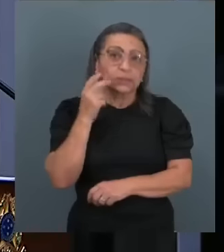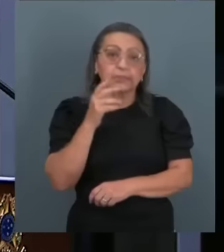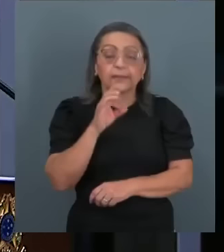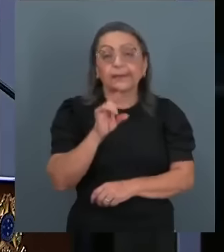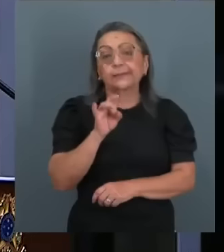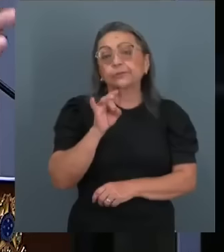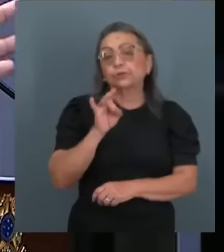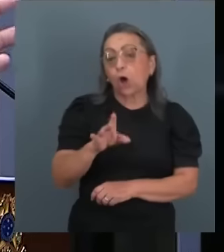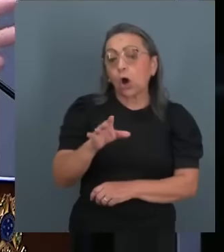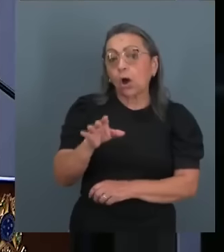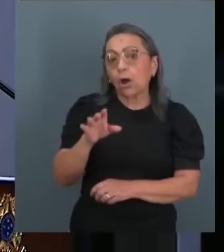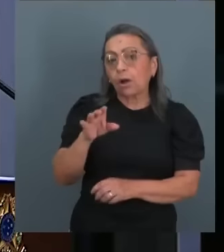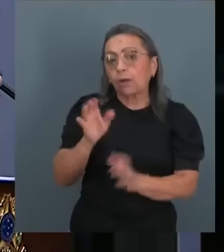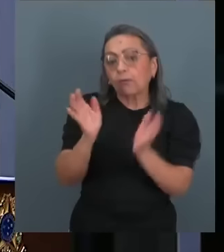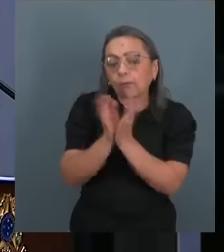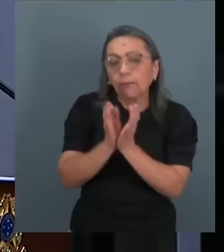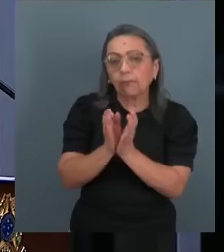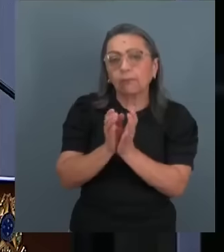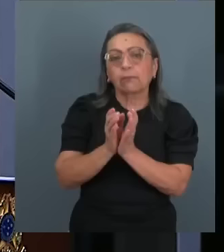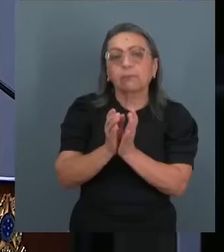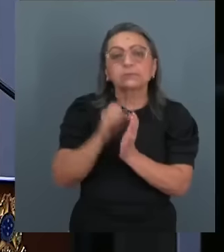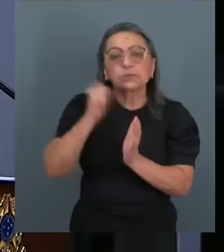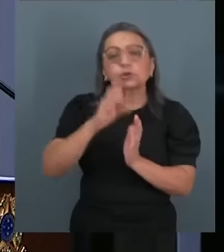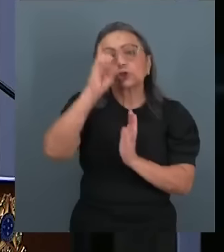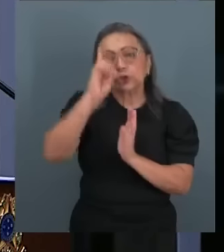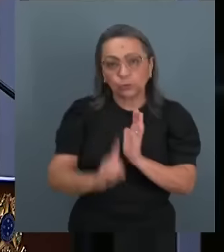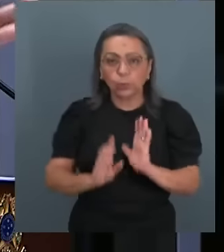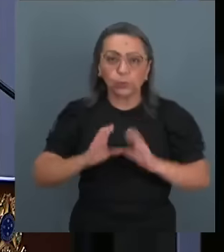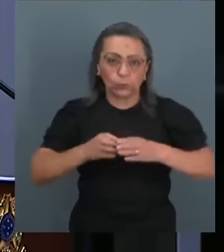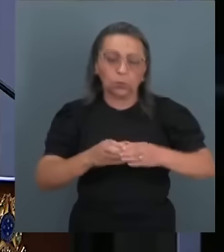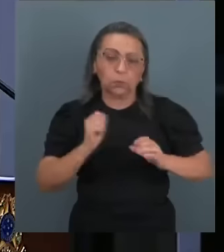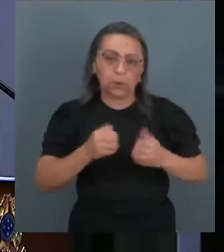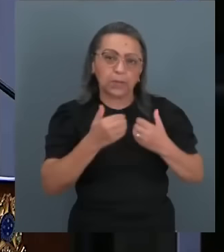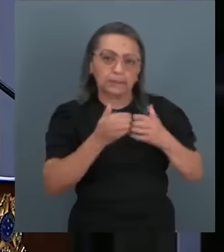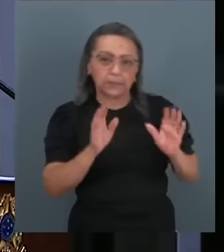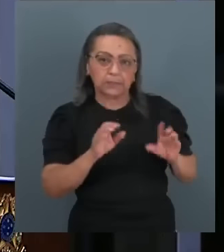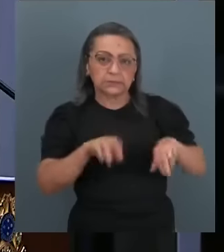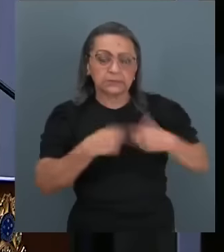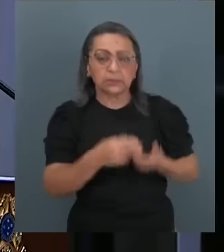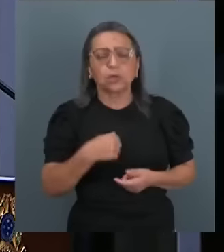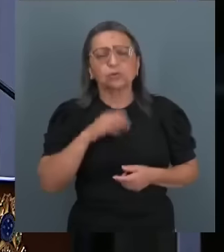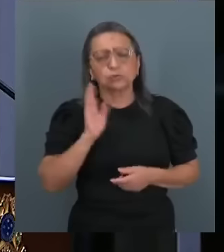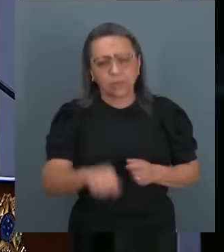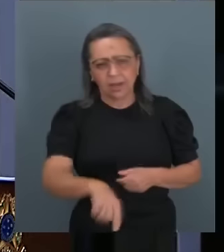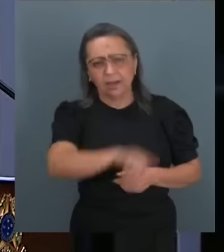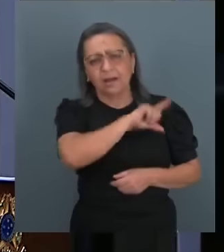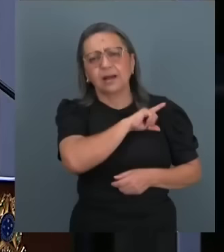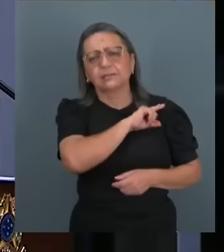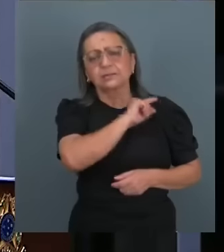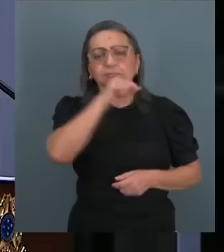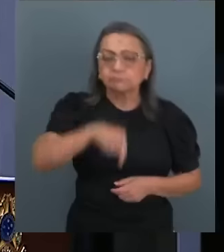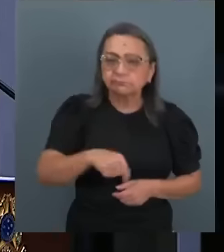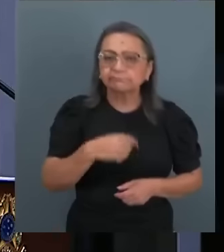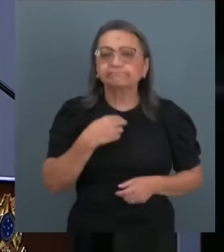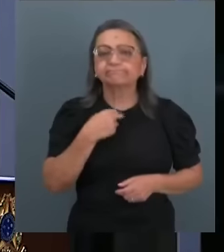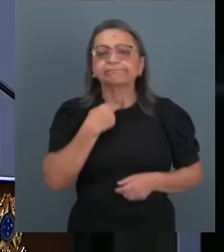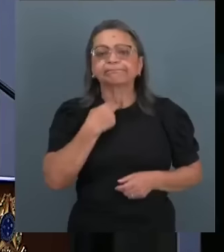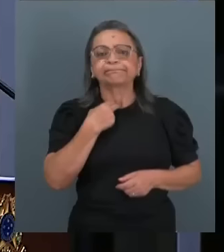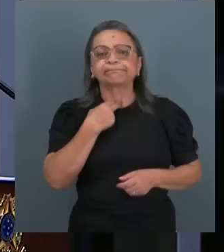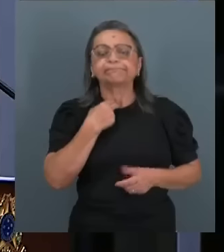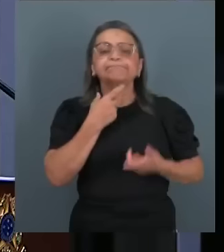apenas senadores da mesa diretora podem abrir sessões. Já cheguei outras vezes aqui com muita vontade de falar, de denunciar,